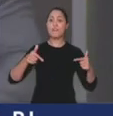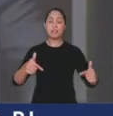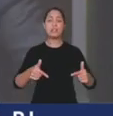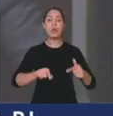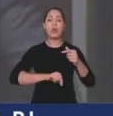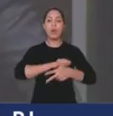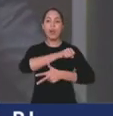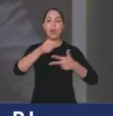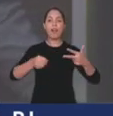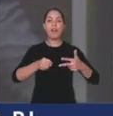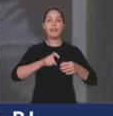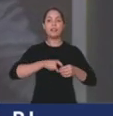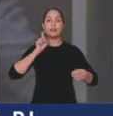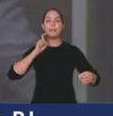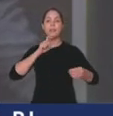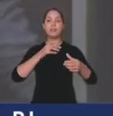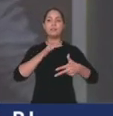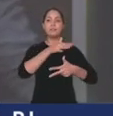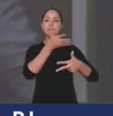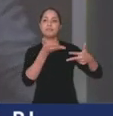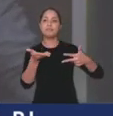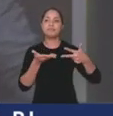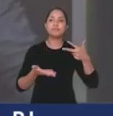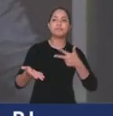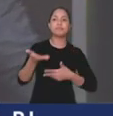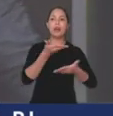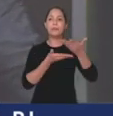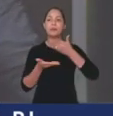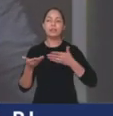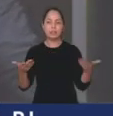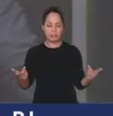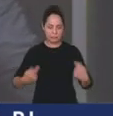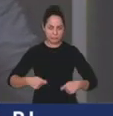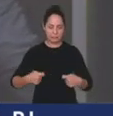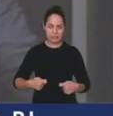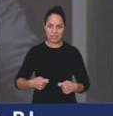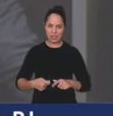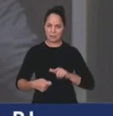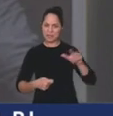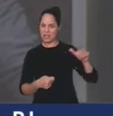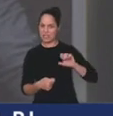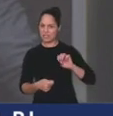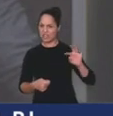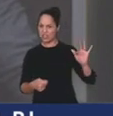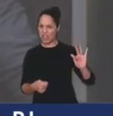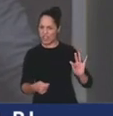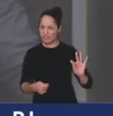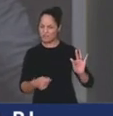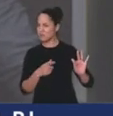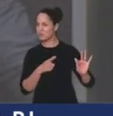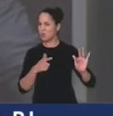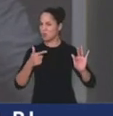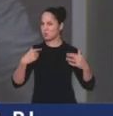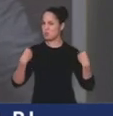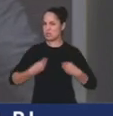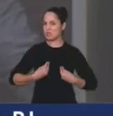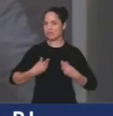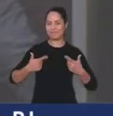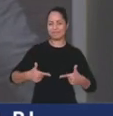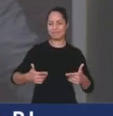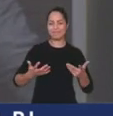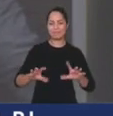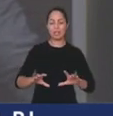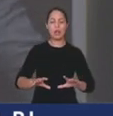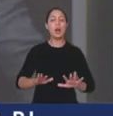que também muitos ali não fazem. Ele disse, durante a sua sabatina, que irá respeitar as